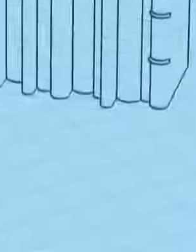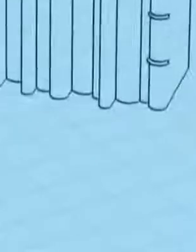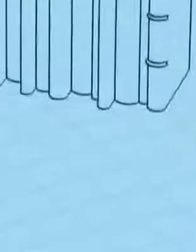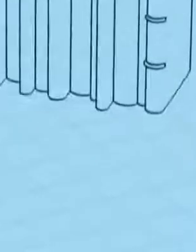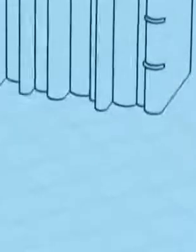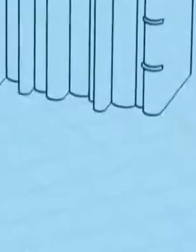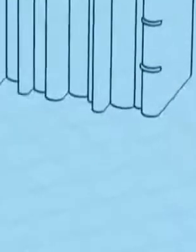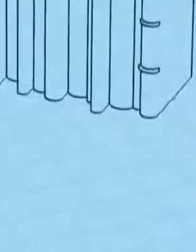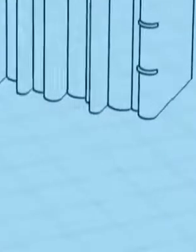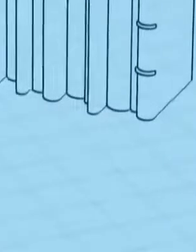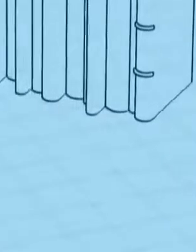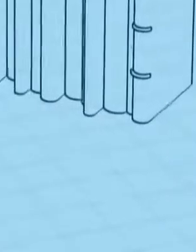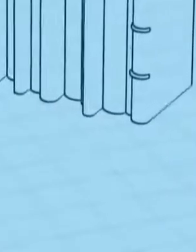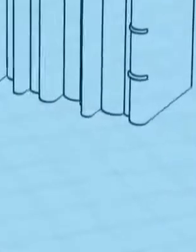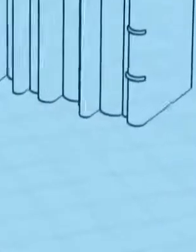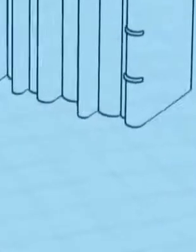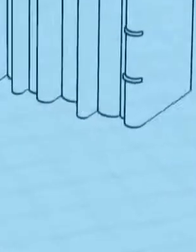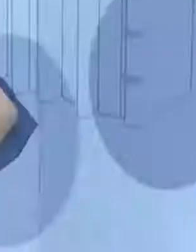Oi